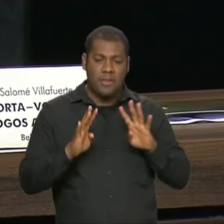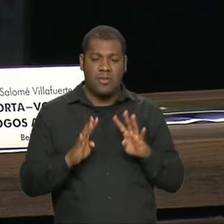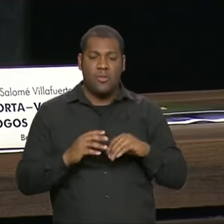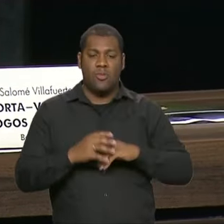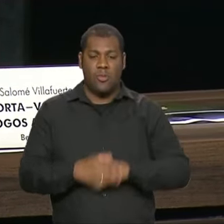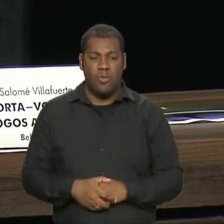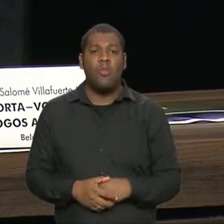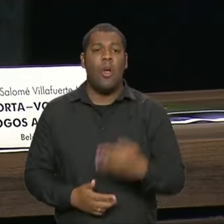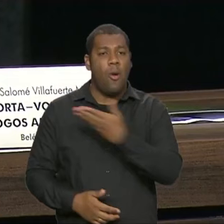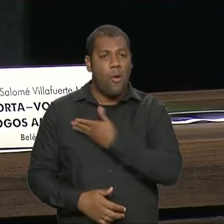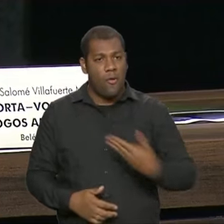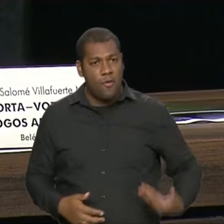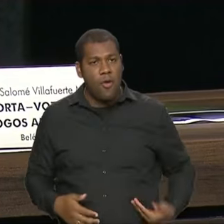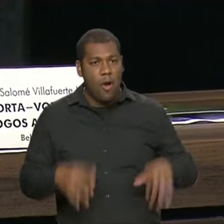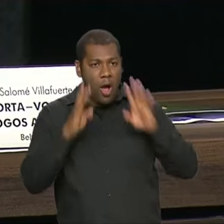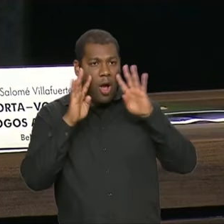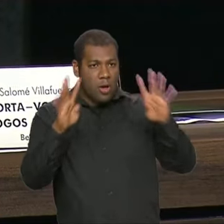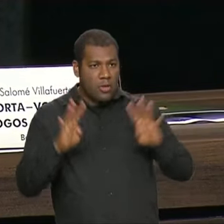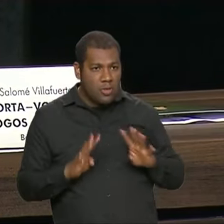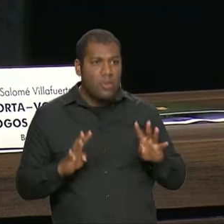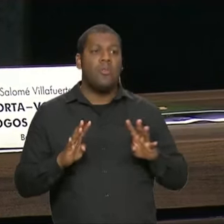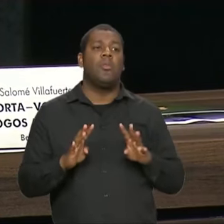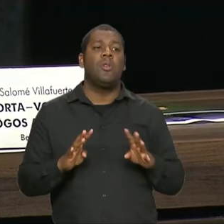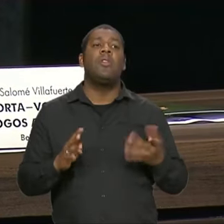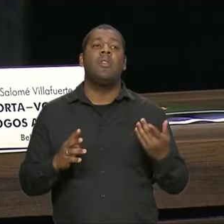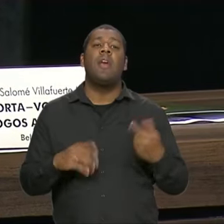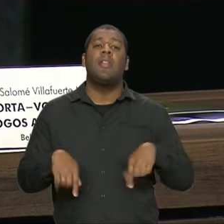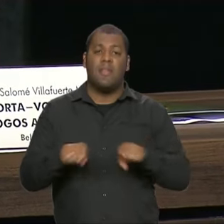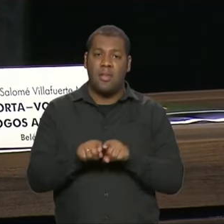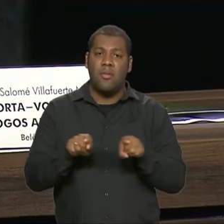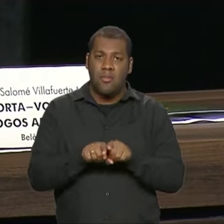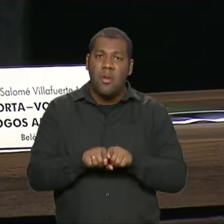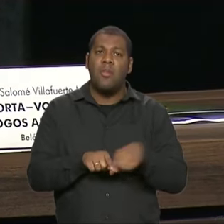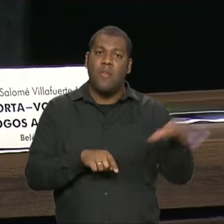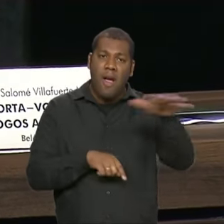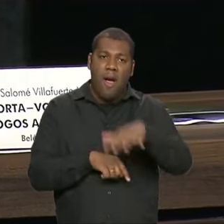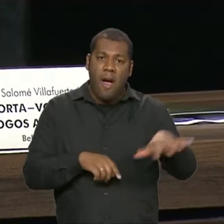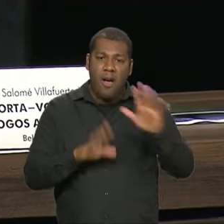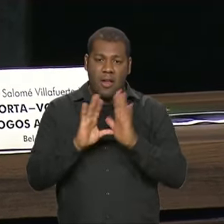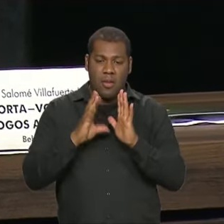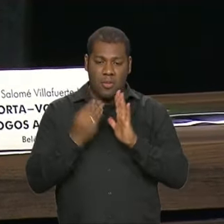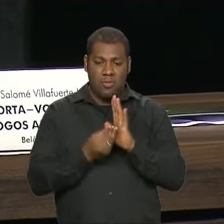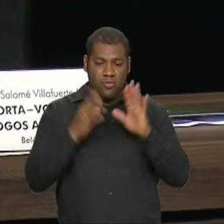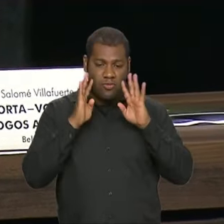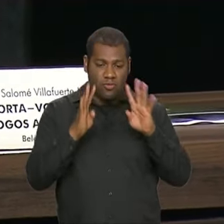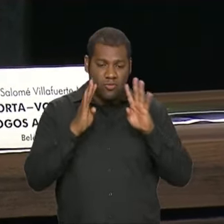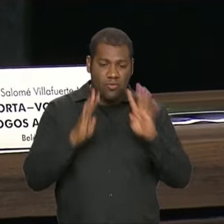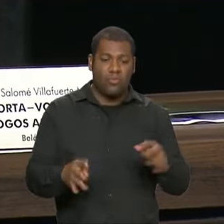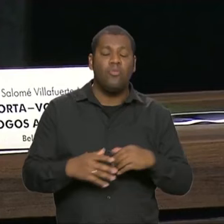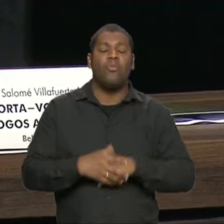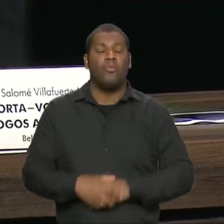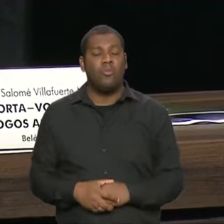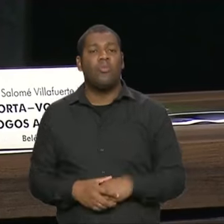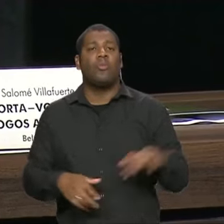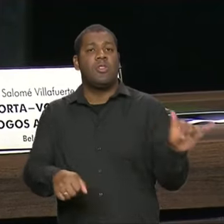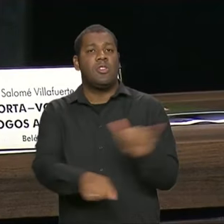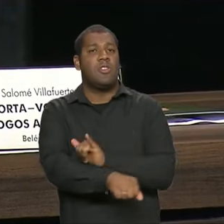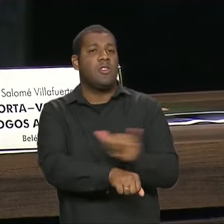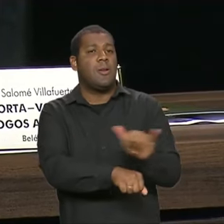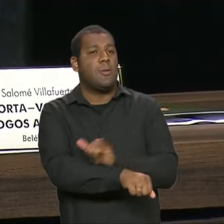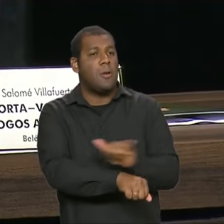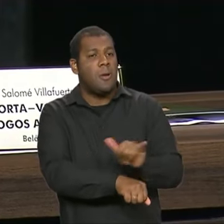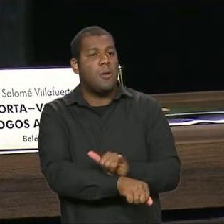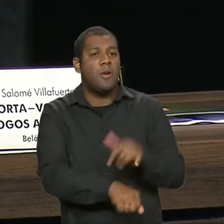governamentais da região andino-amazônica. Por meio das nossas iniciativas de ação, conseguimos